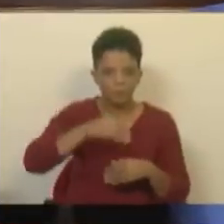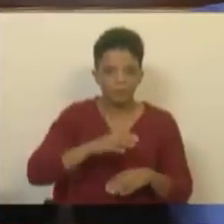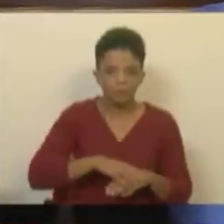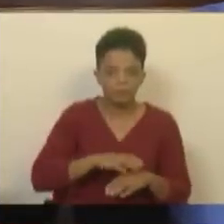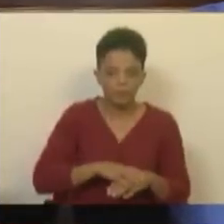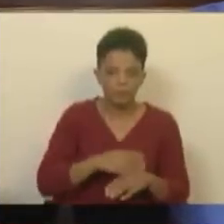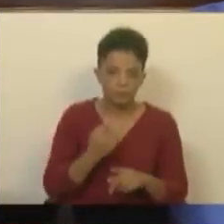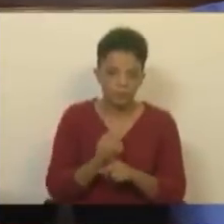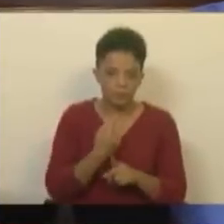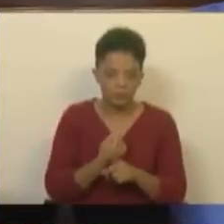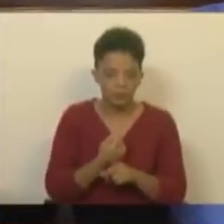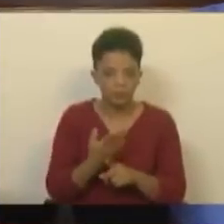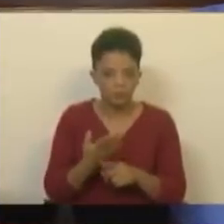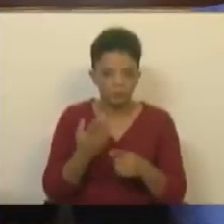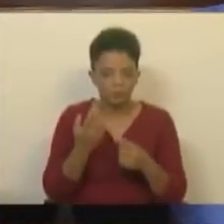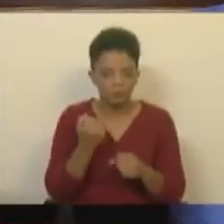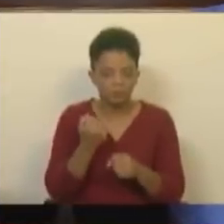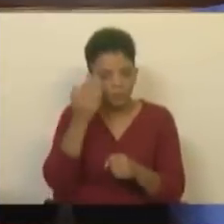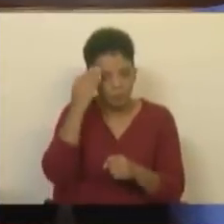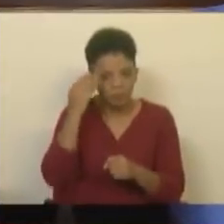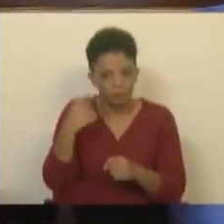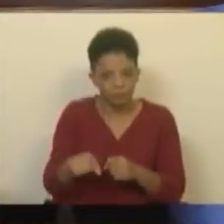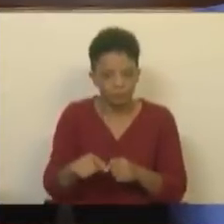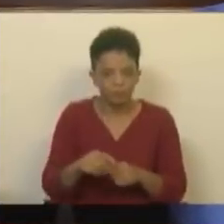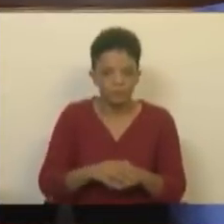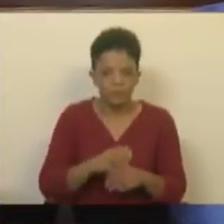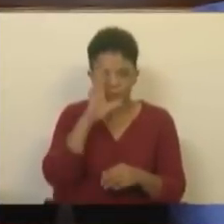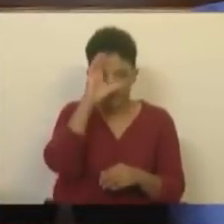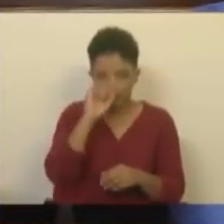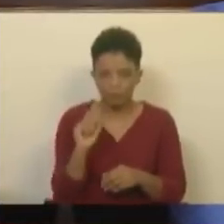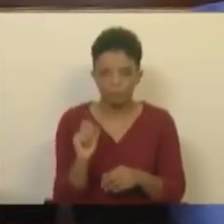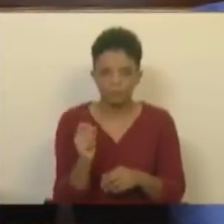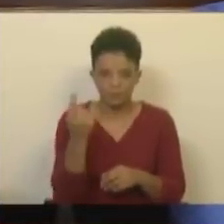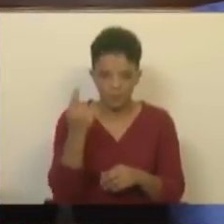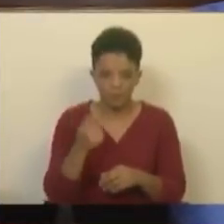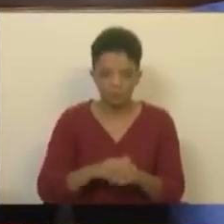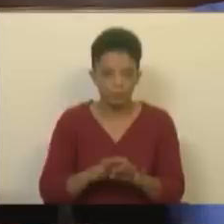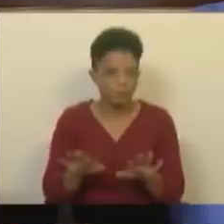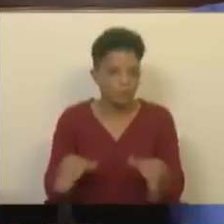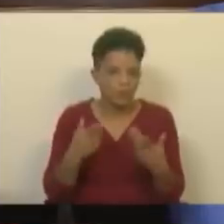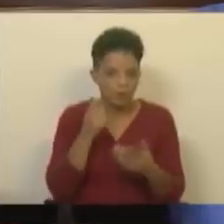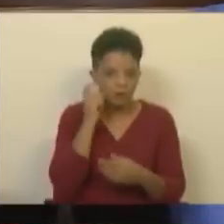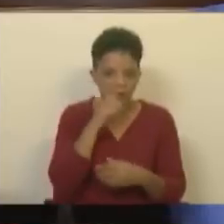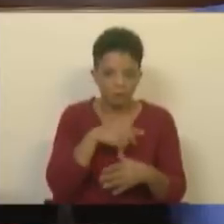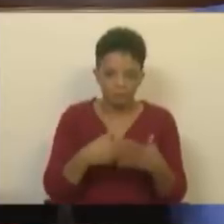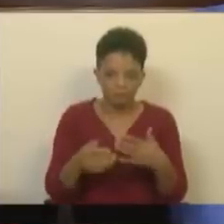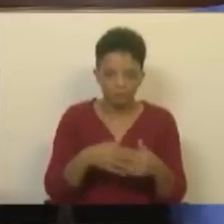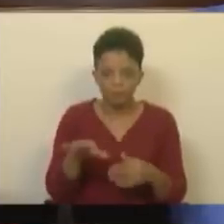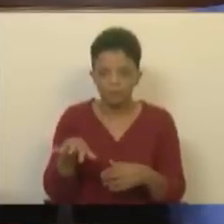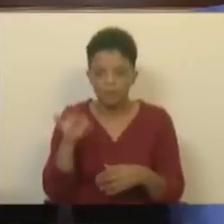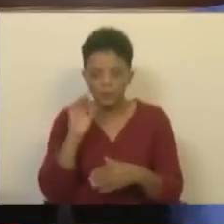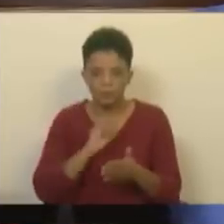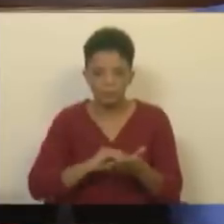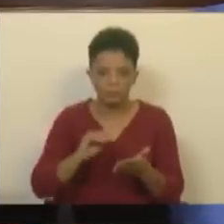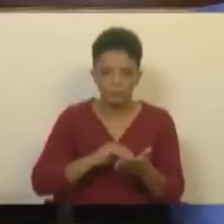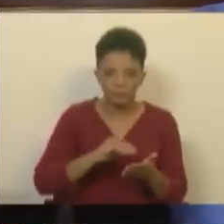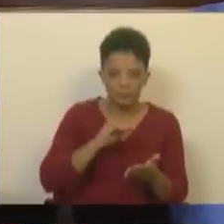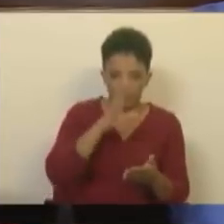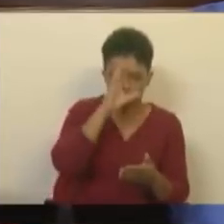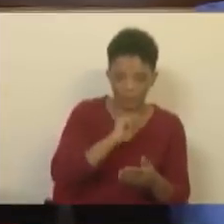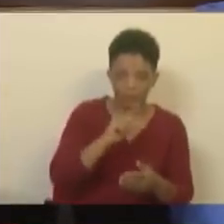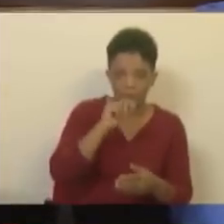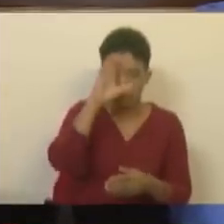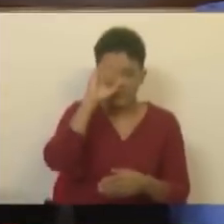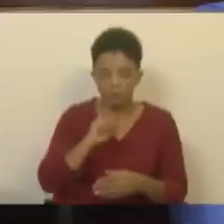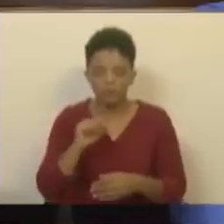por algo que é competência exclusiva de um primeiro ministro seja ele quem for nomear Ministro se está estado a